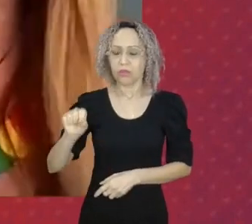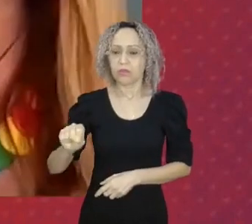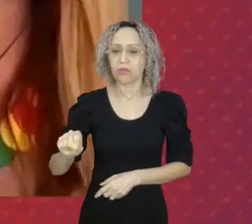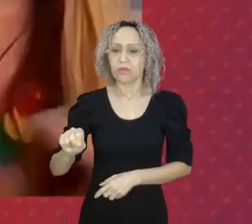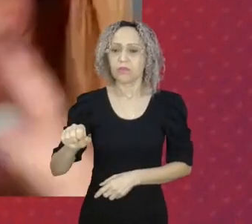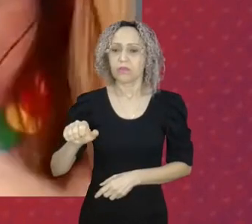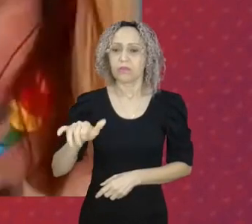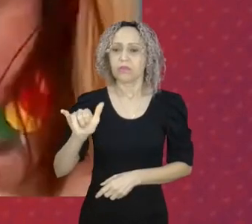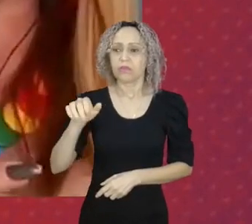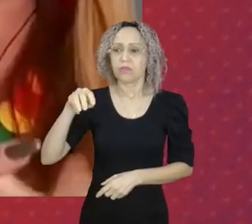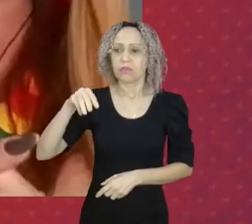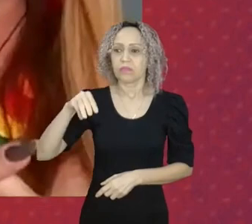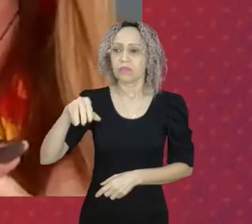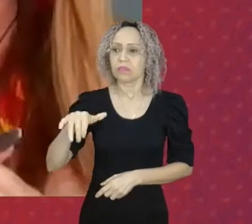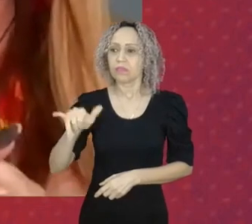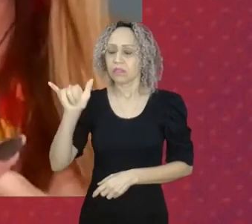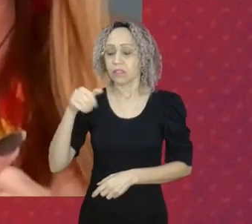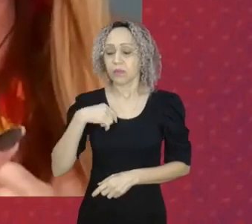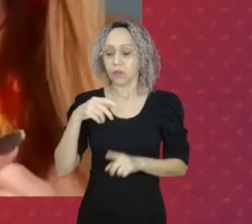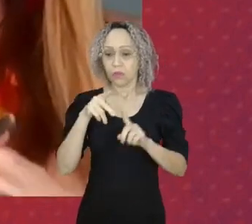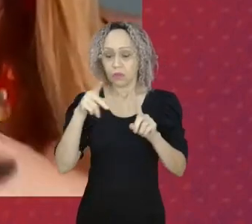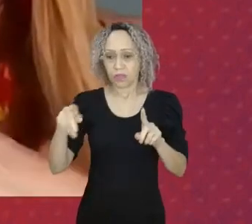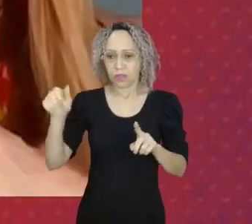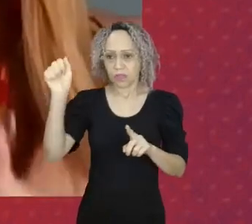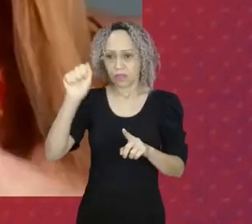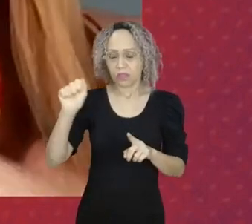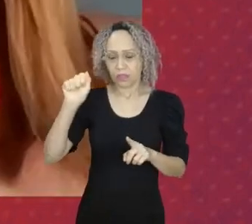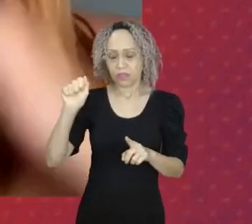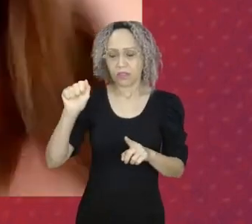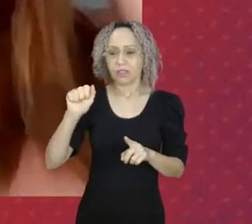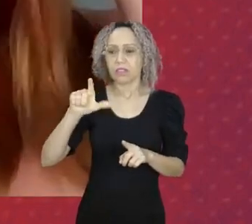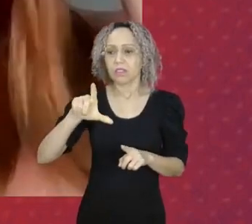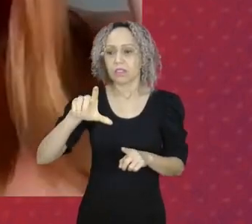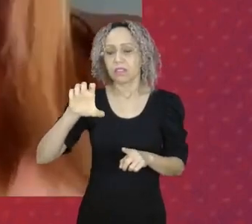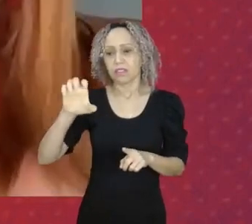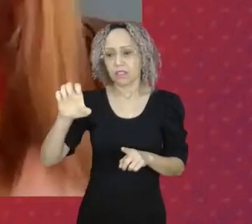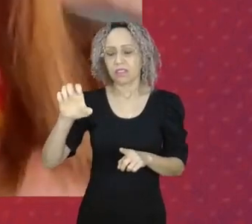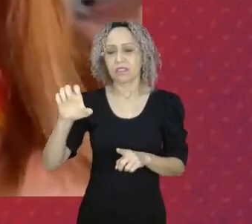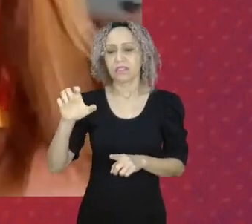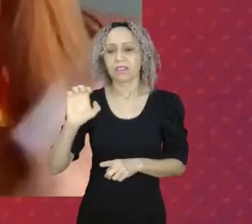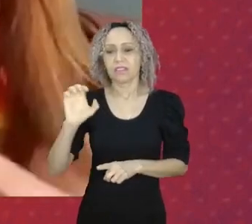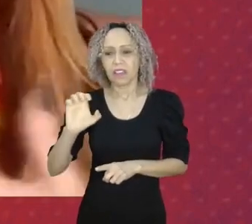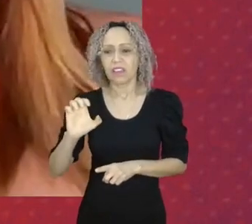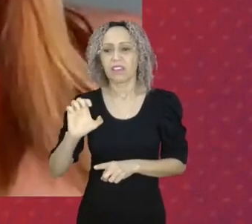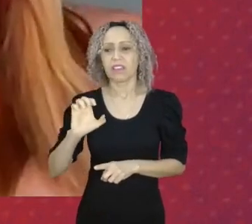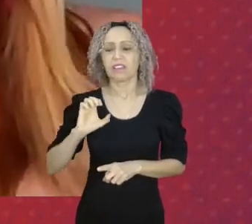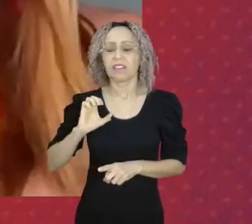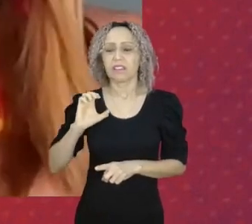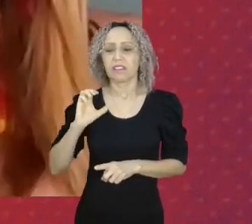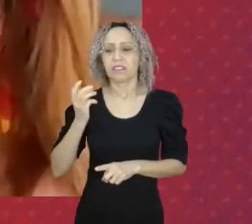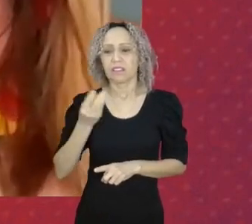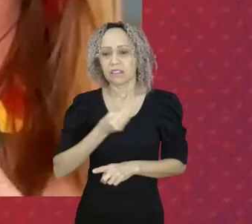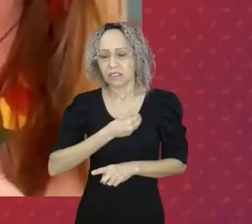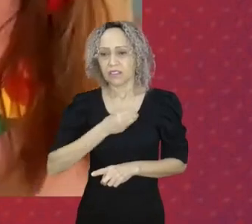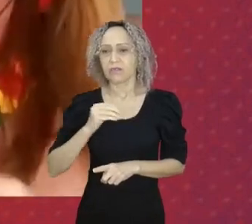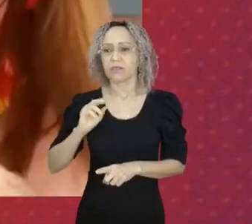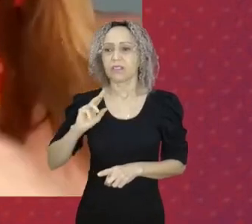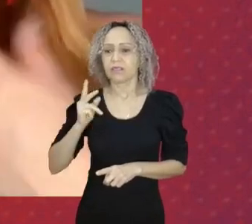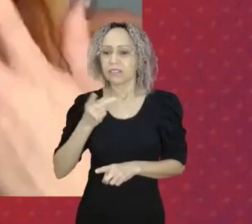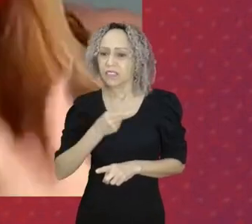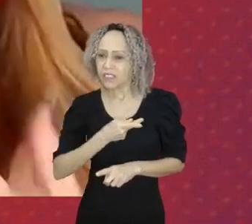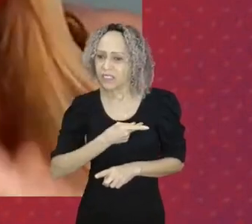estou presidenta da ABGLT, que é a Associação Brasileira de Lésbicas, Gays, Bissexuais, Travestis, Transsexuais e